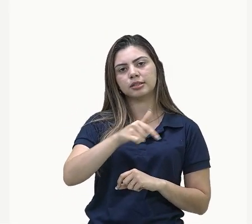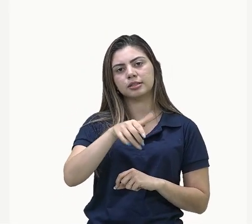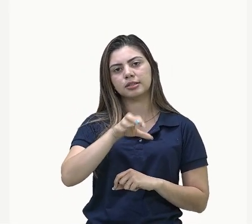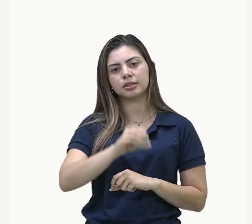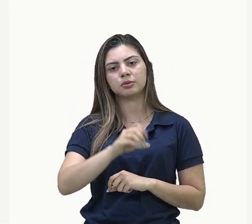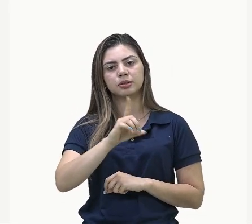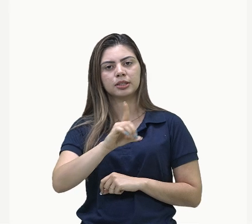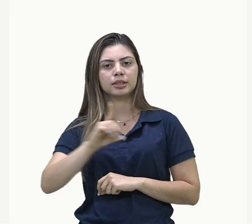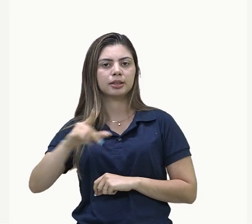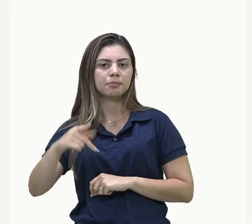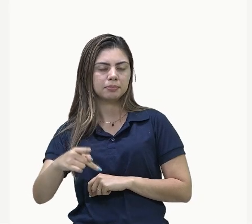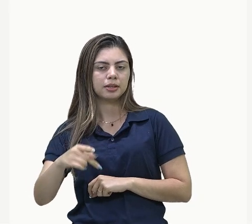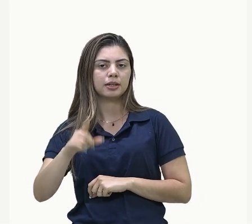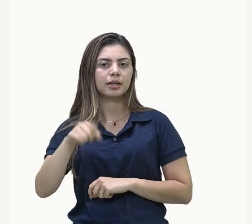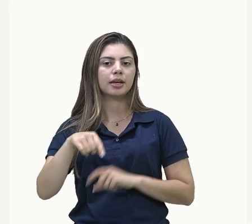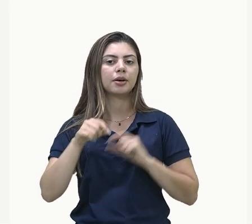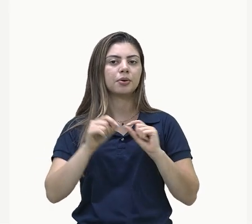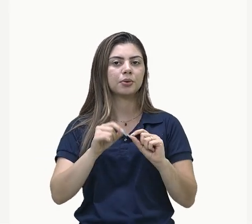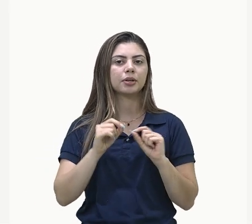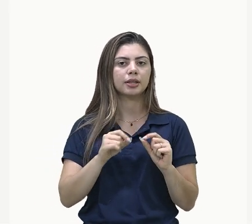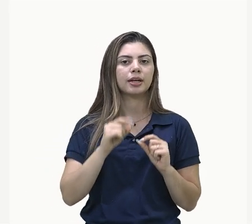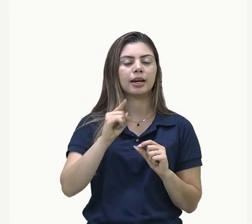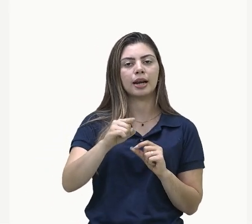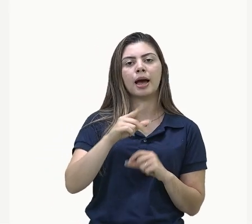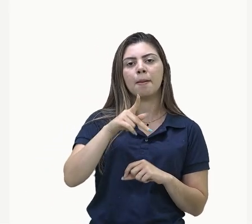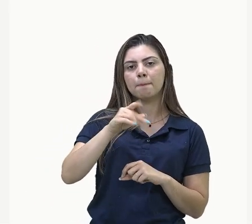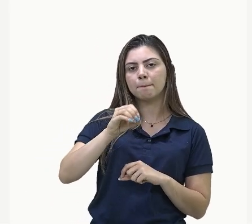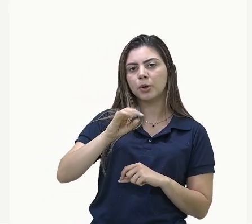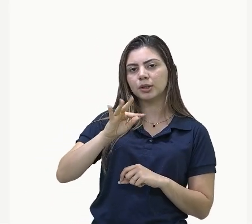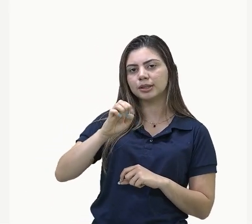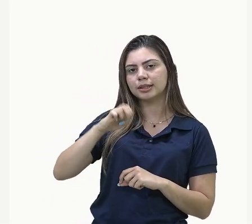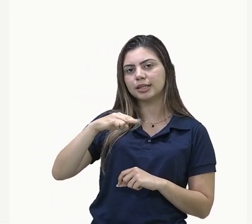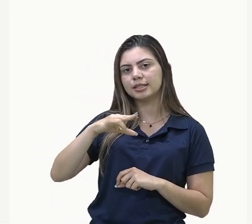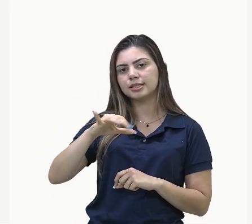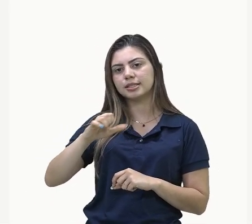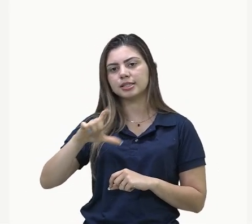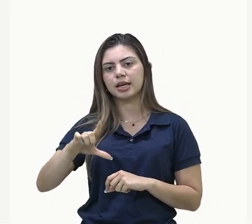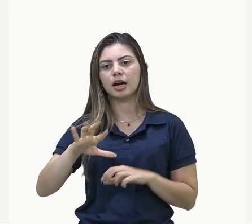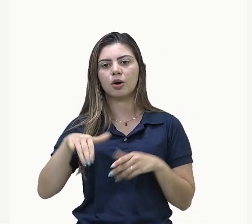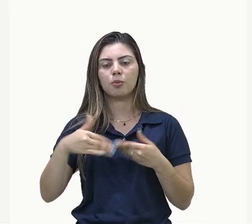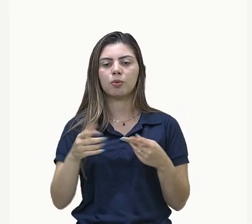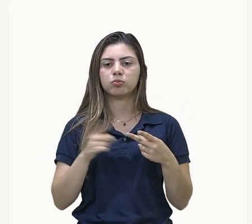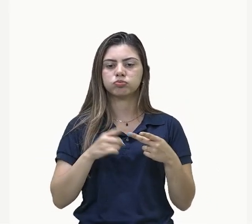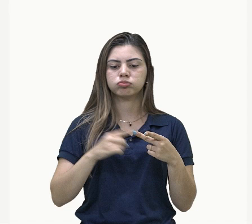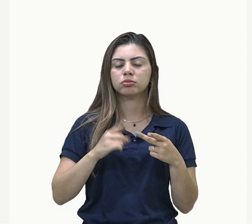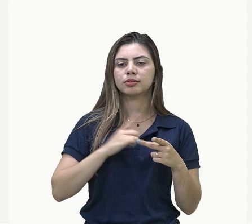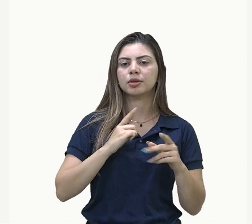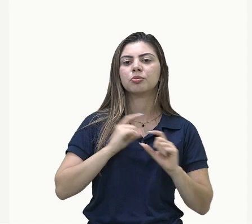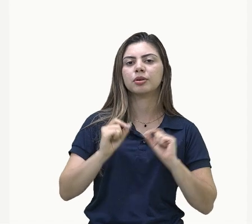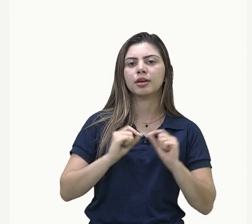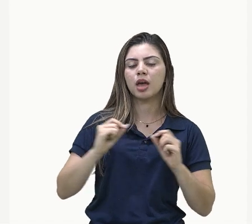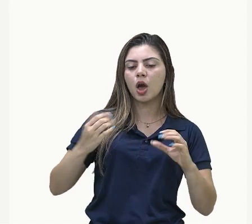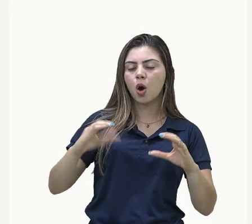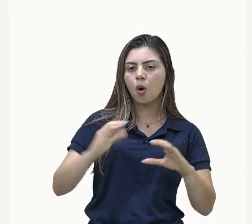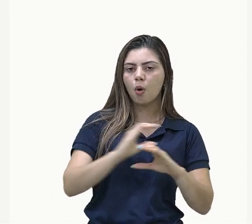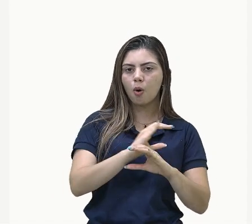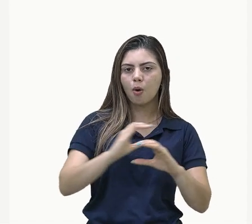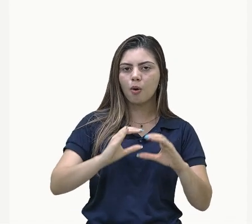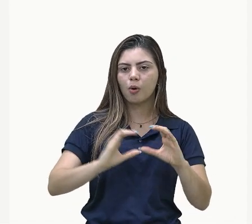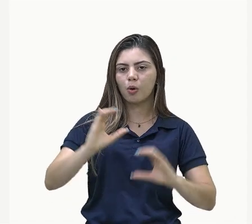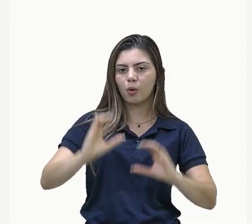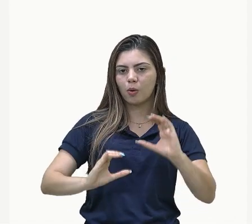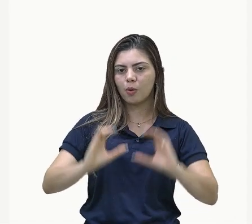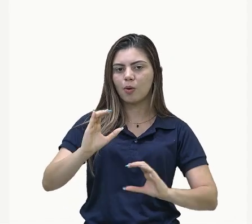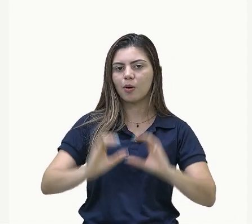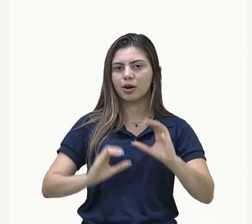a diferença de potencial. Corrente elétrica representada pela letra I e